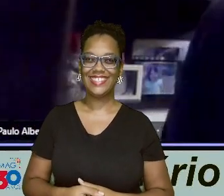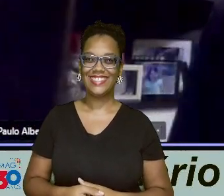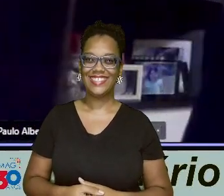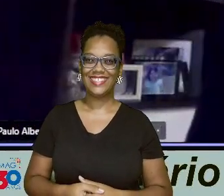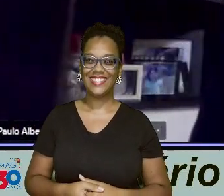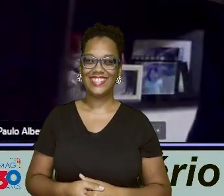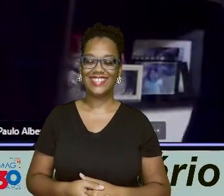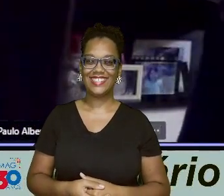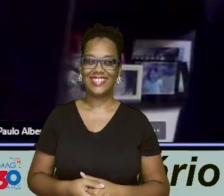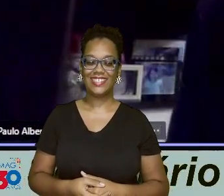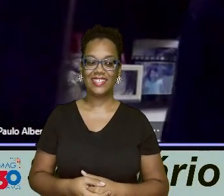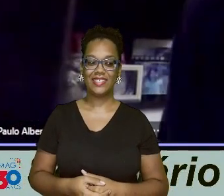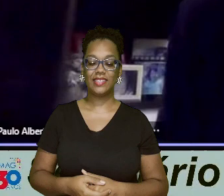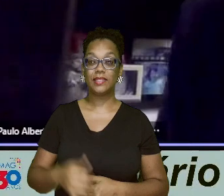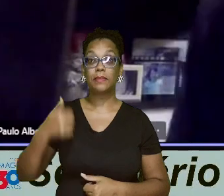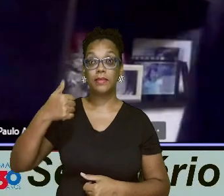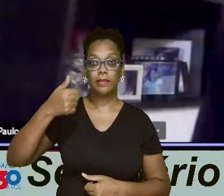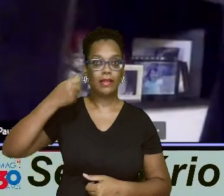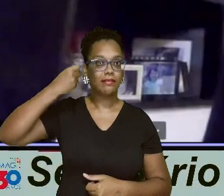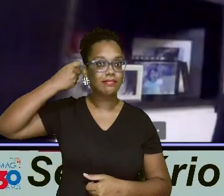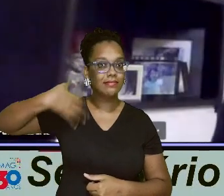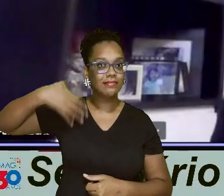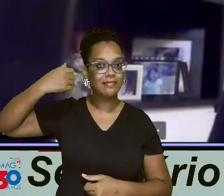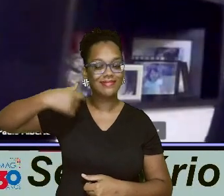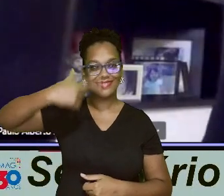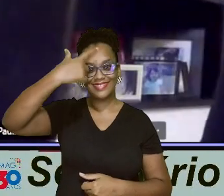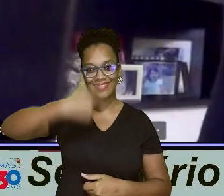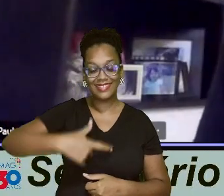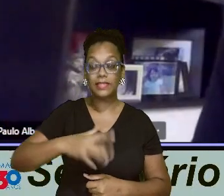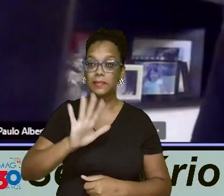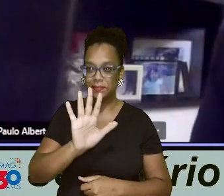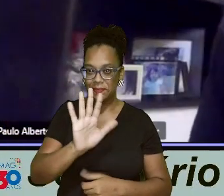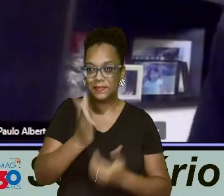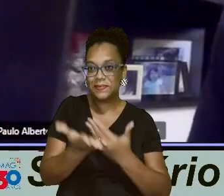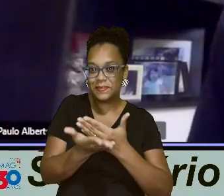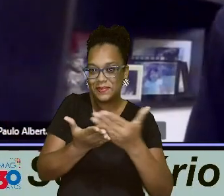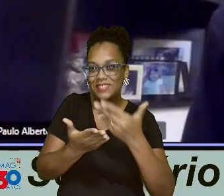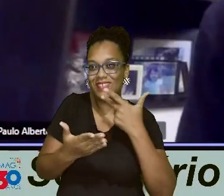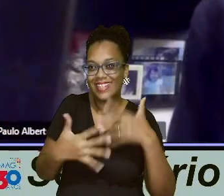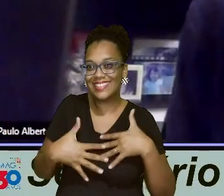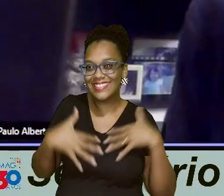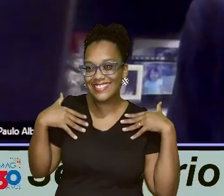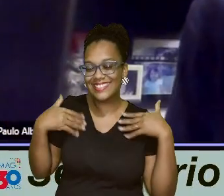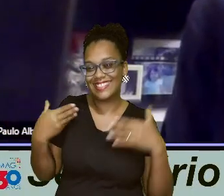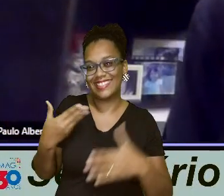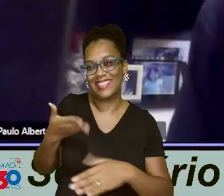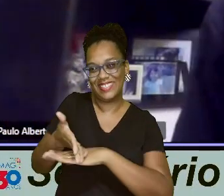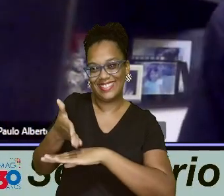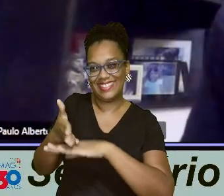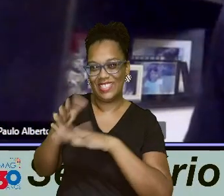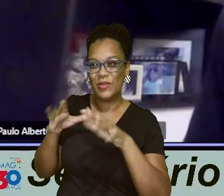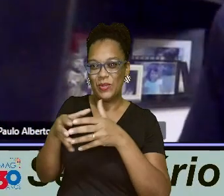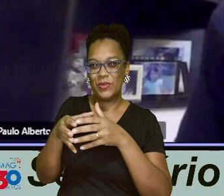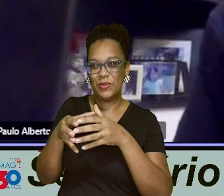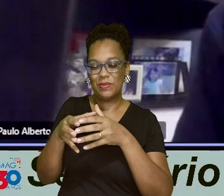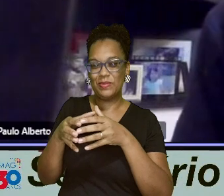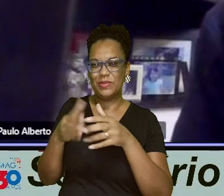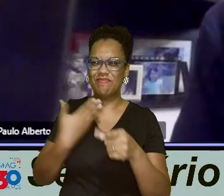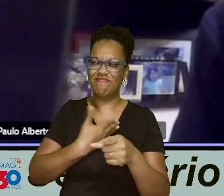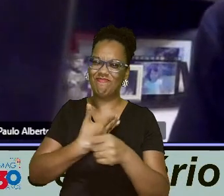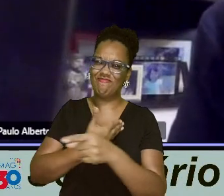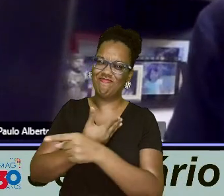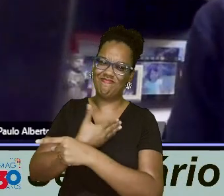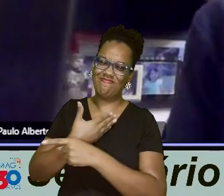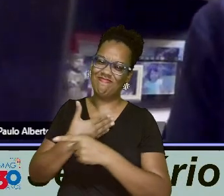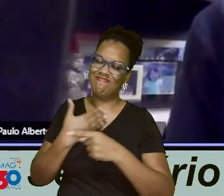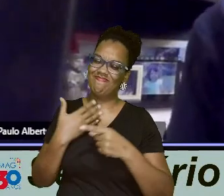Perfeito. Primeira autodescrição. Não, inicialmente eu gostaria de dizer que foi uma honra participar desse grupo, ao lado de colegas tão